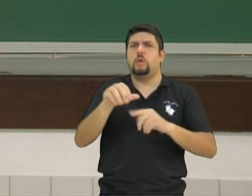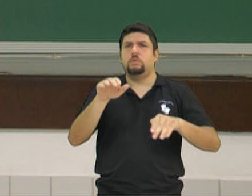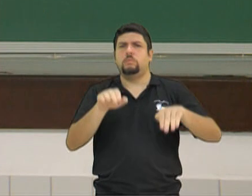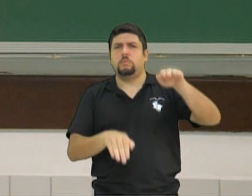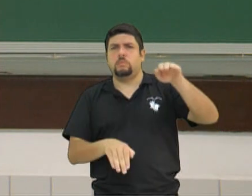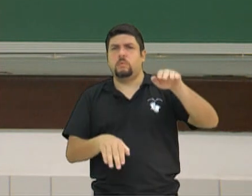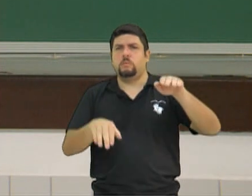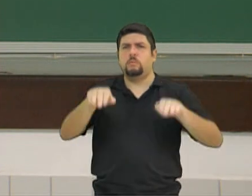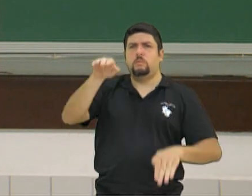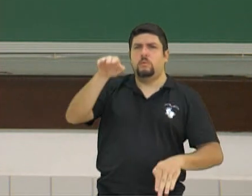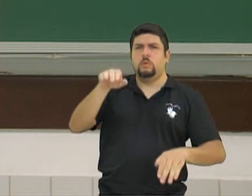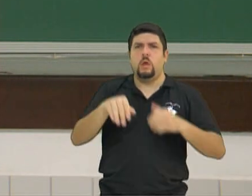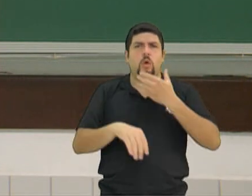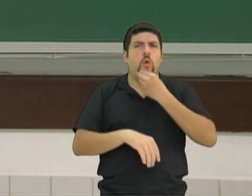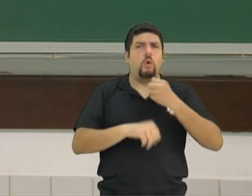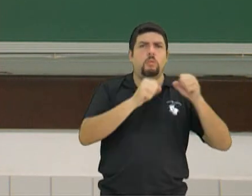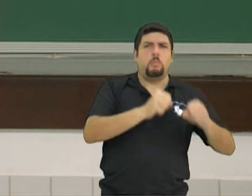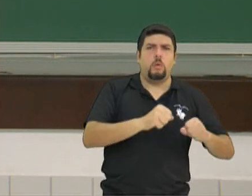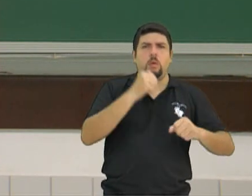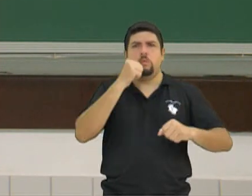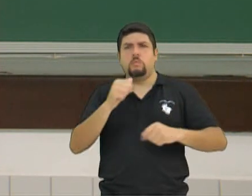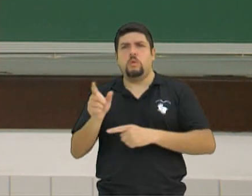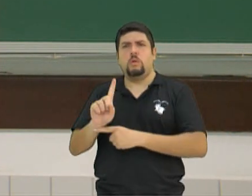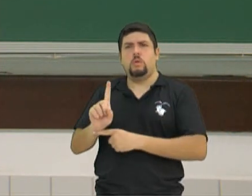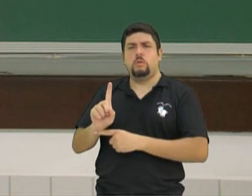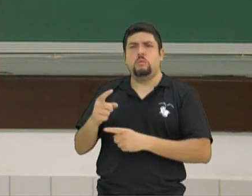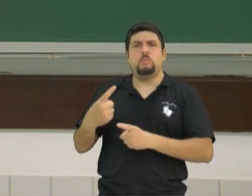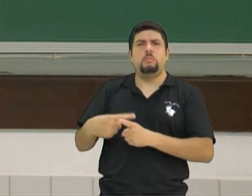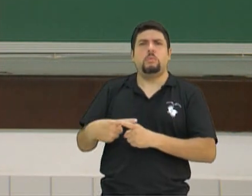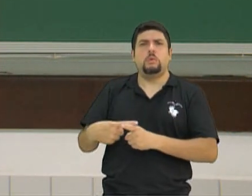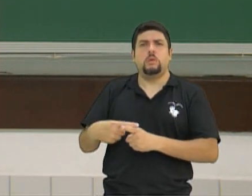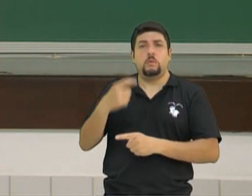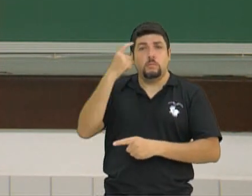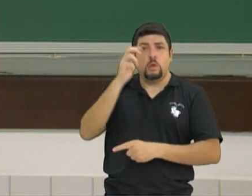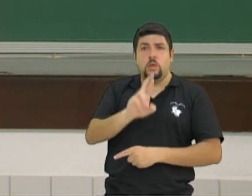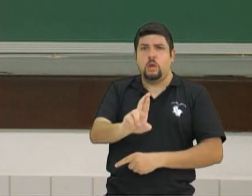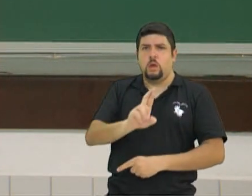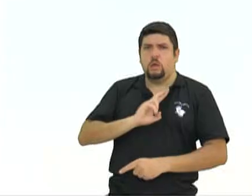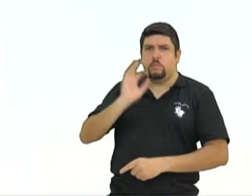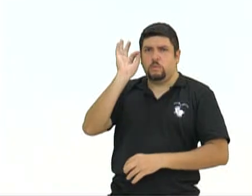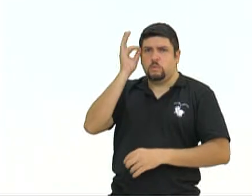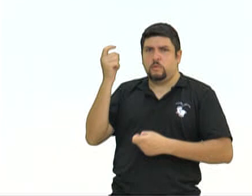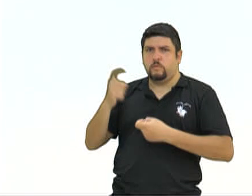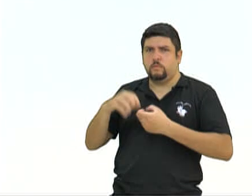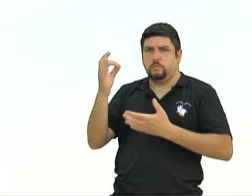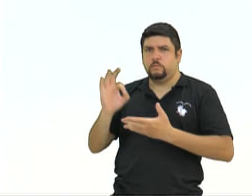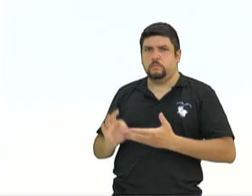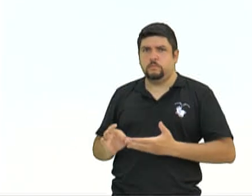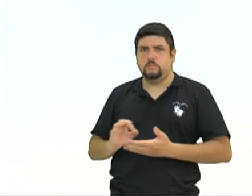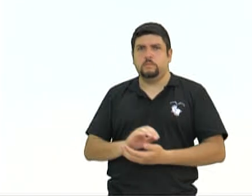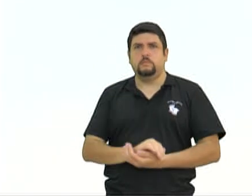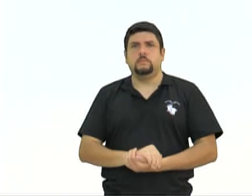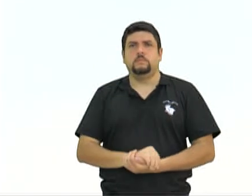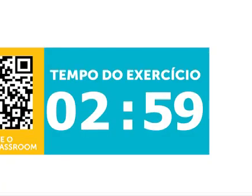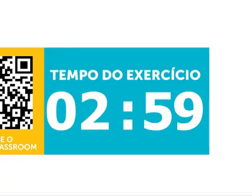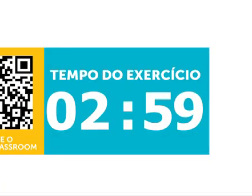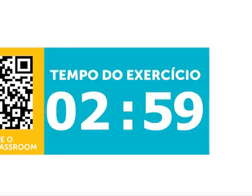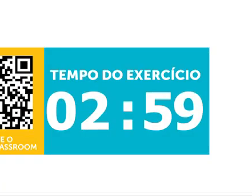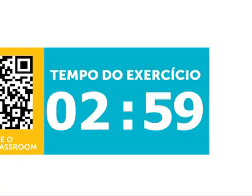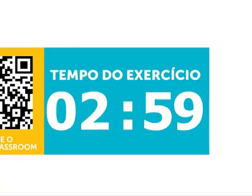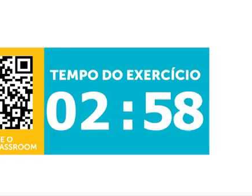fazer, mulheres não, vice-versa, ok? Pensa aí, respondam, daí a gente já volta para poder continuar.